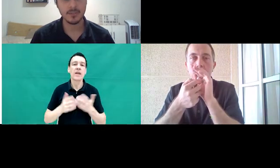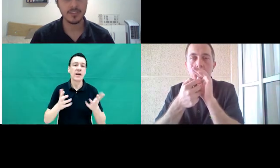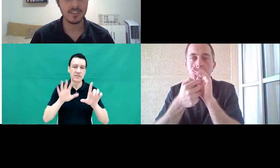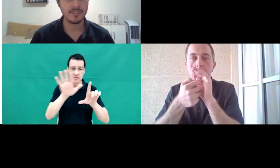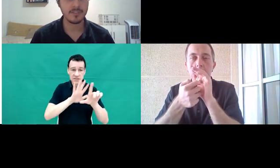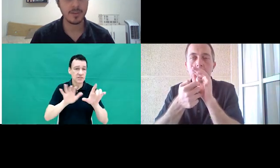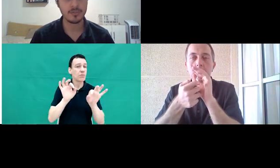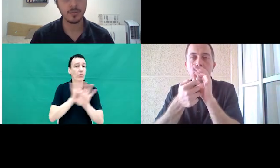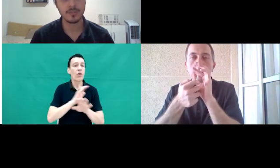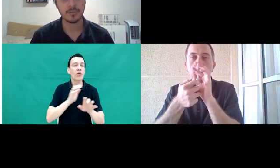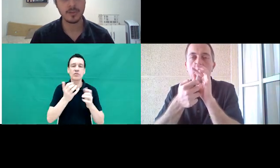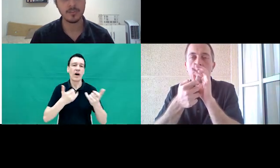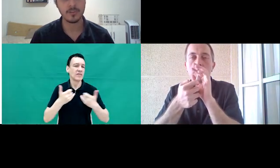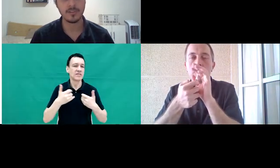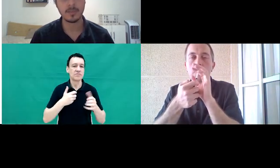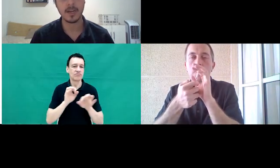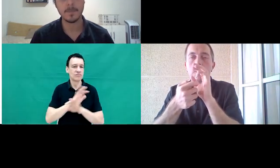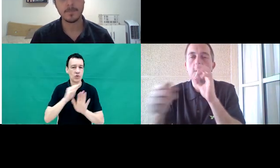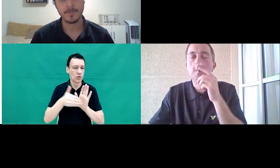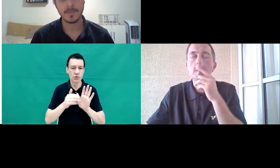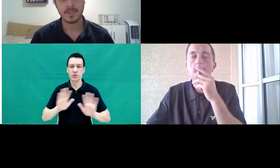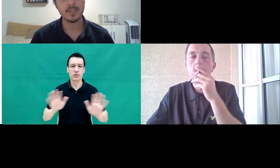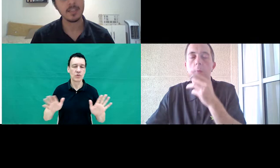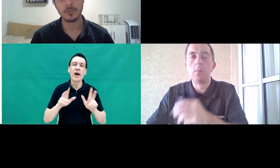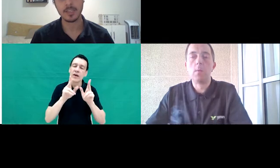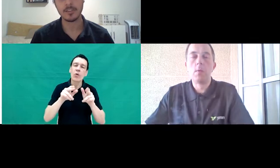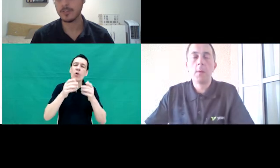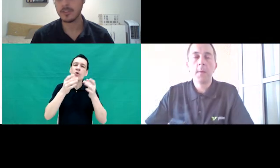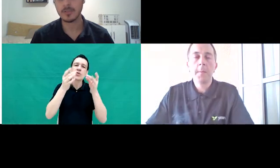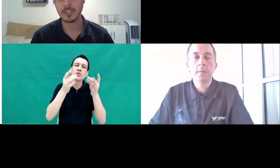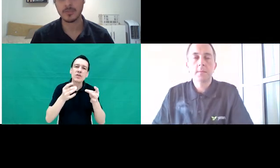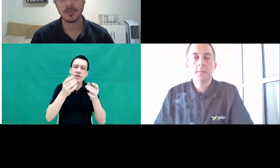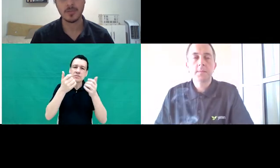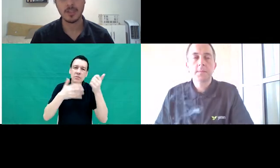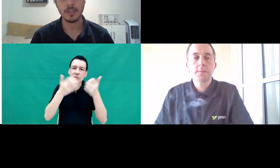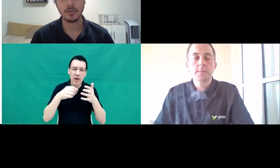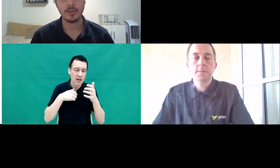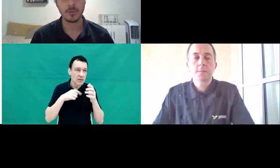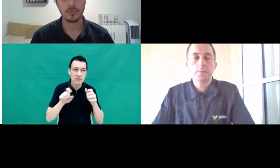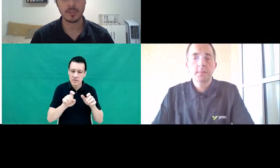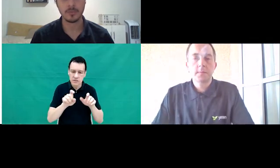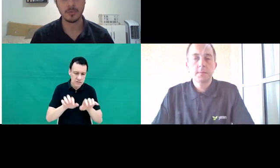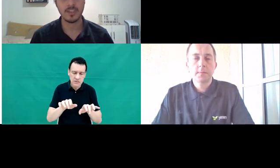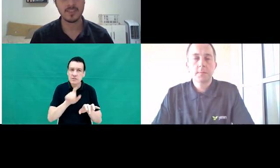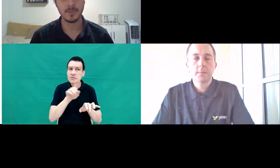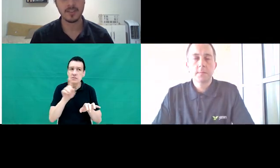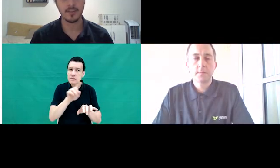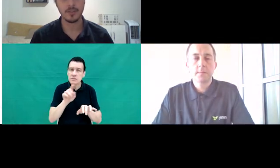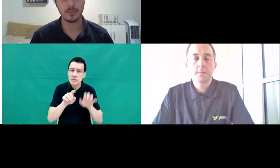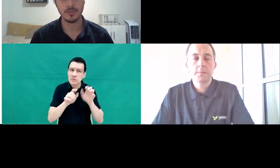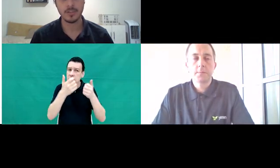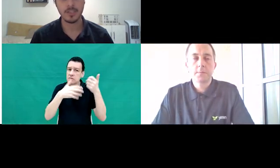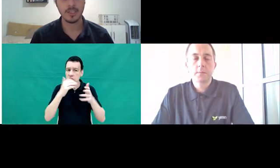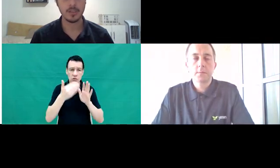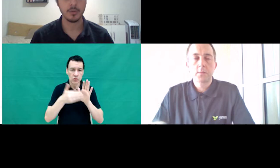E reduzir as informações que os usuários precisam lembrar. As correlações que encontramos são 2.4.6, cabeçalhos